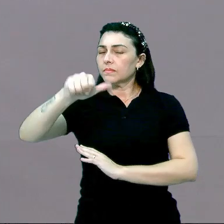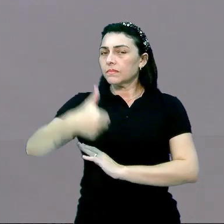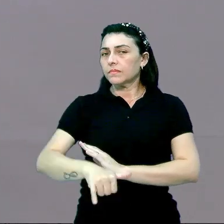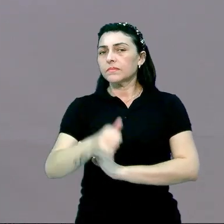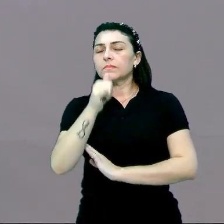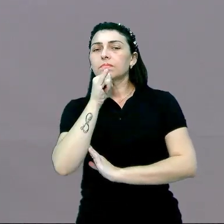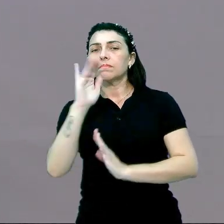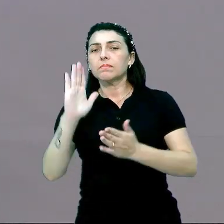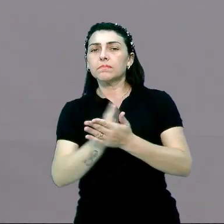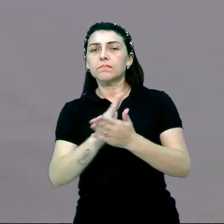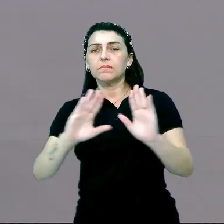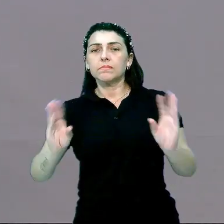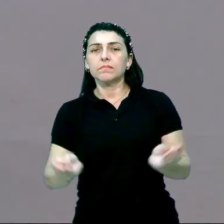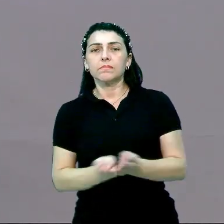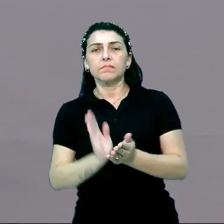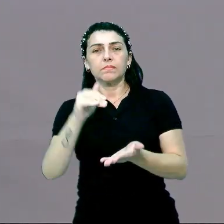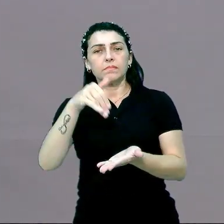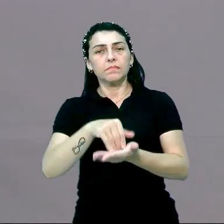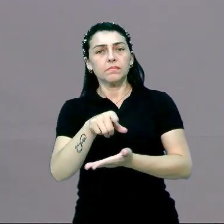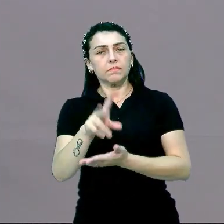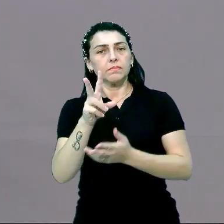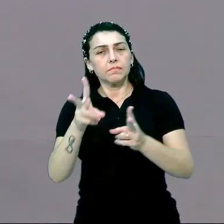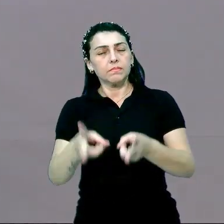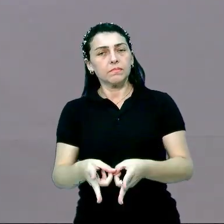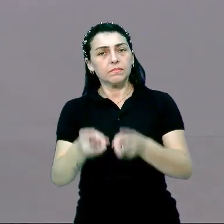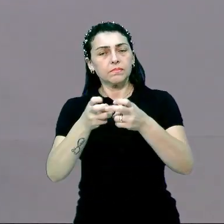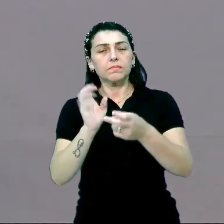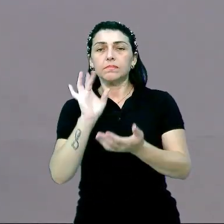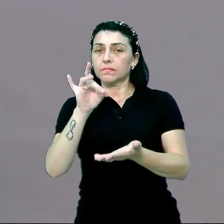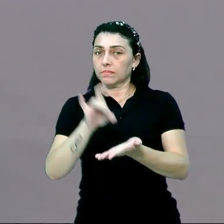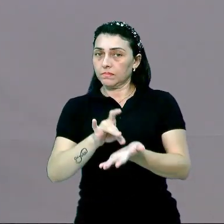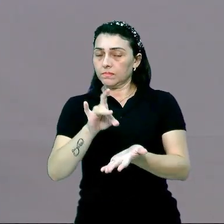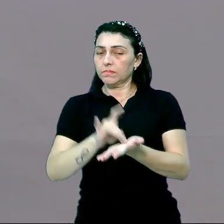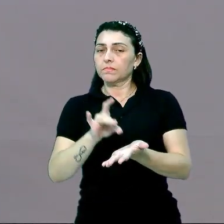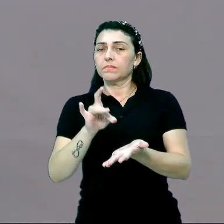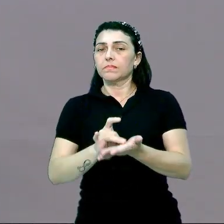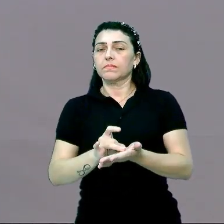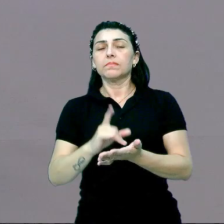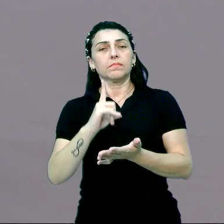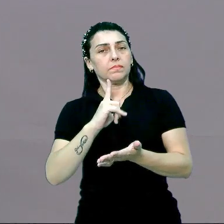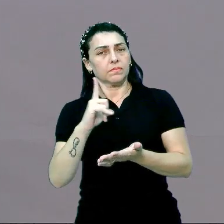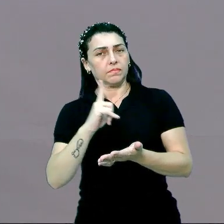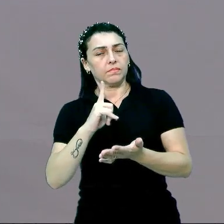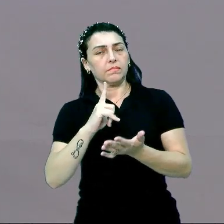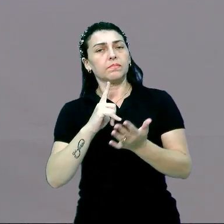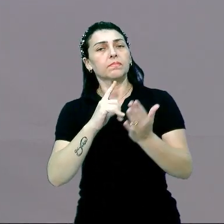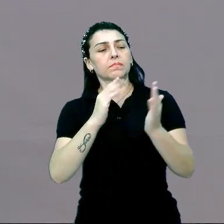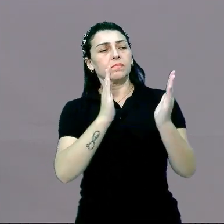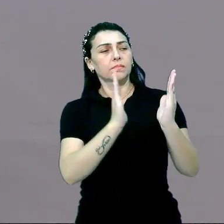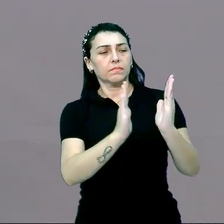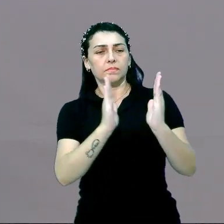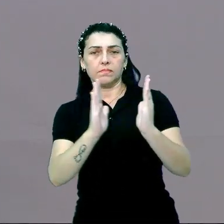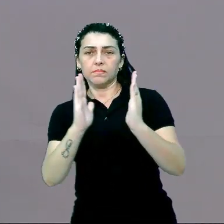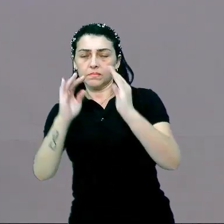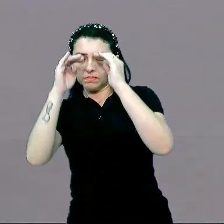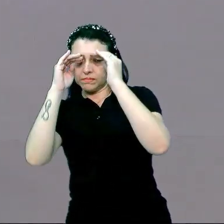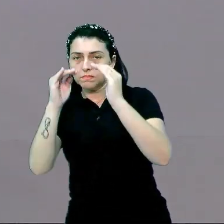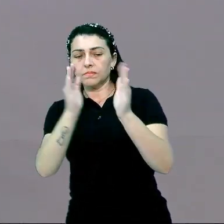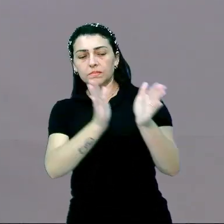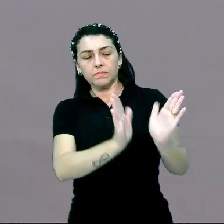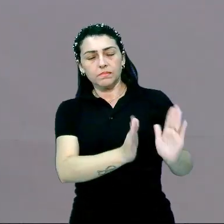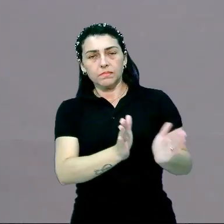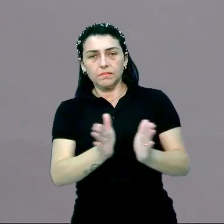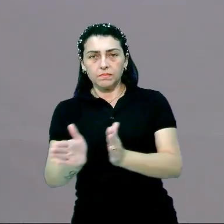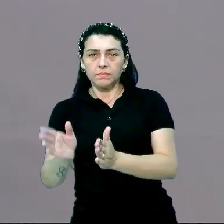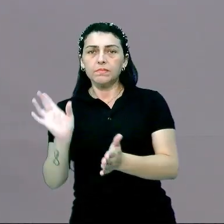exemplo, algumas conclusões. E vocês observam que realmente ela possui um padrão e ela obedece uma sequência